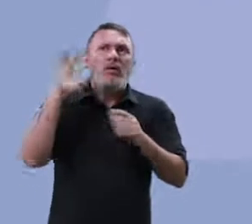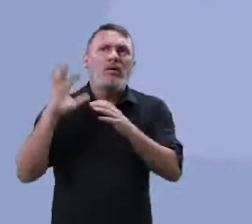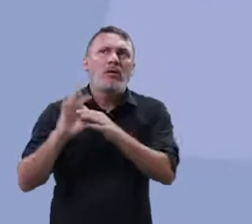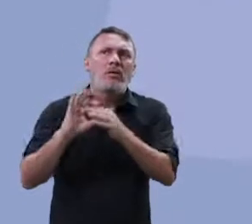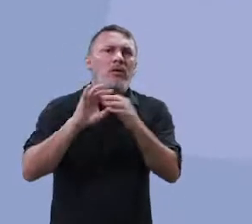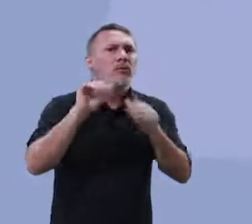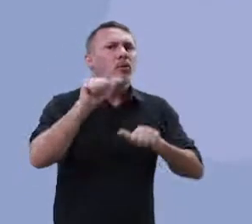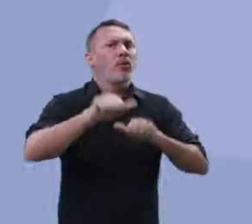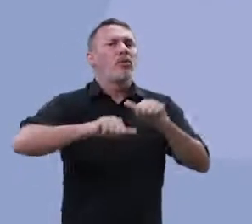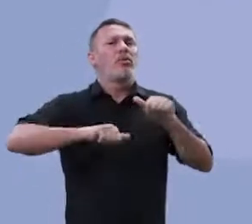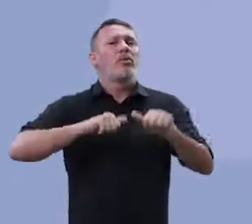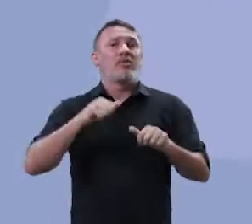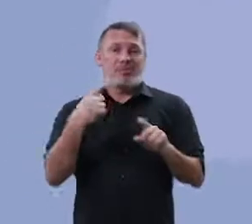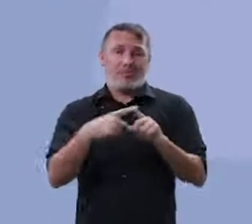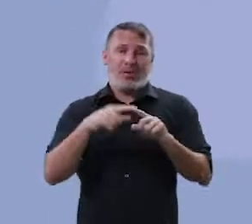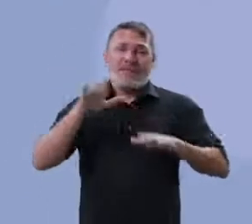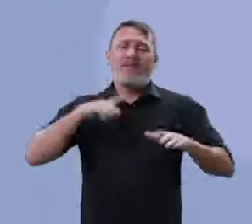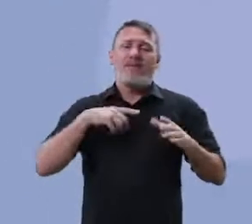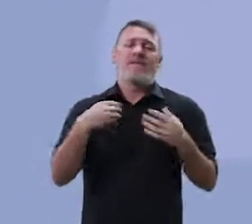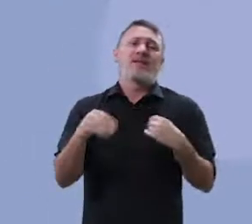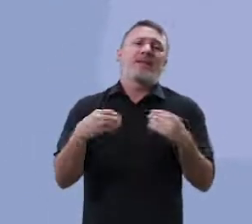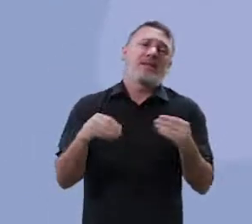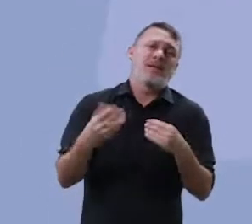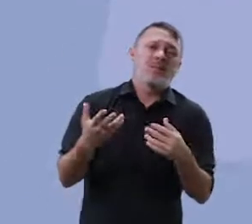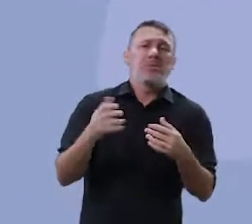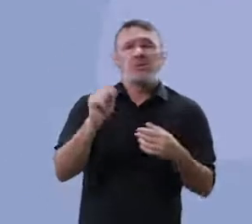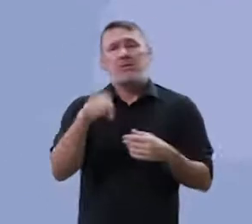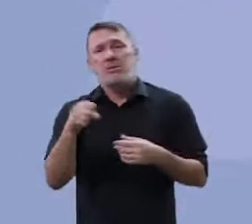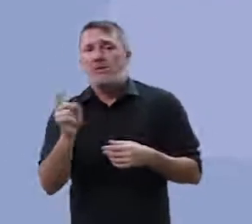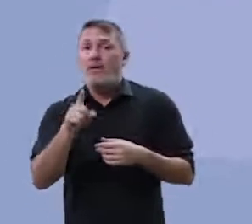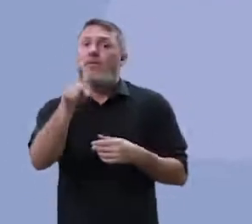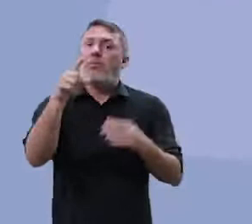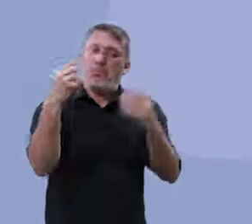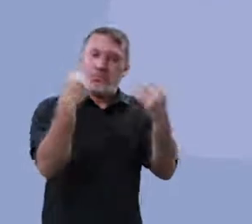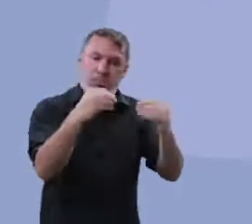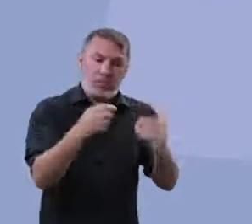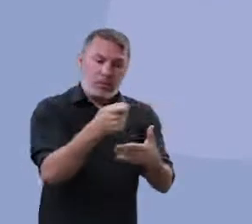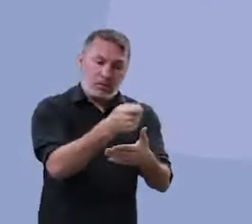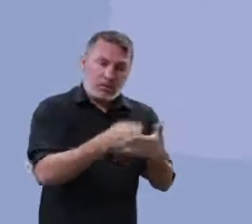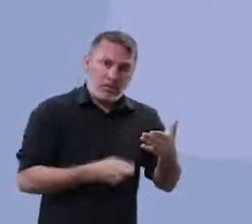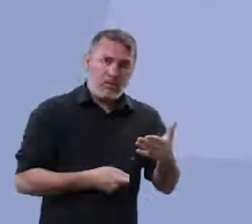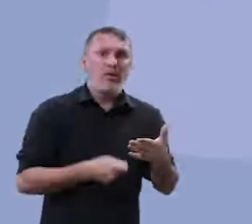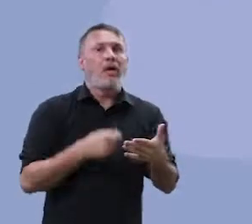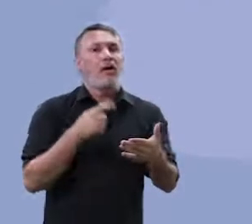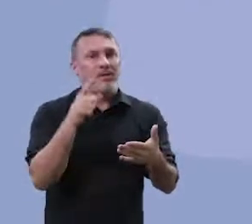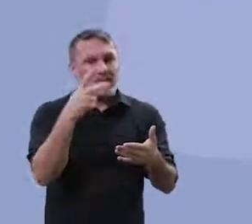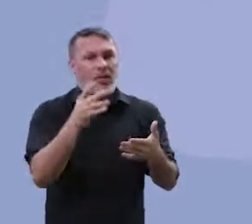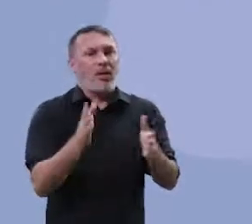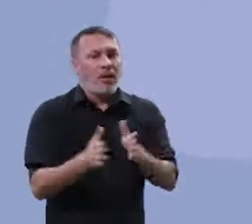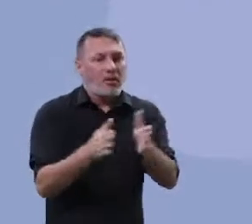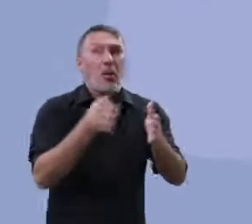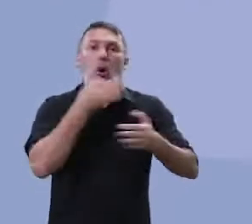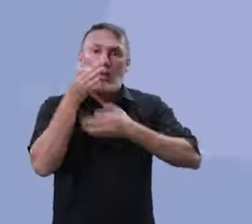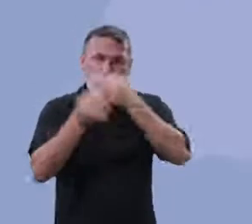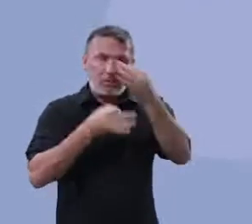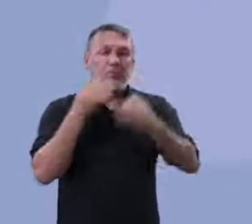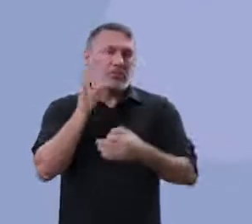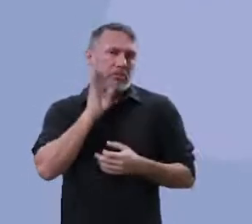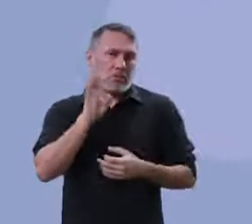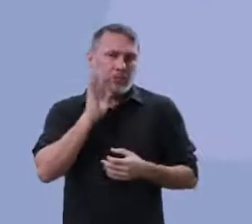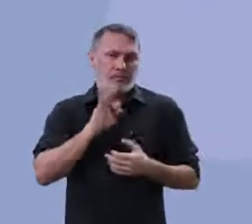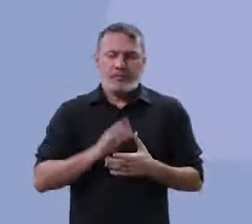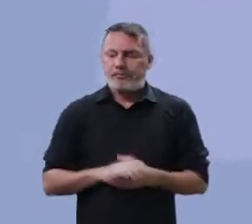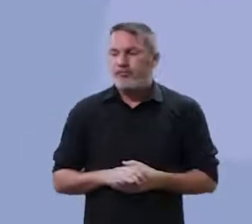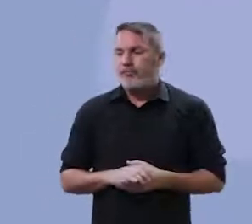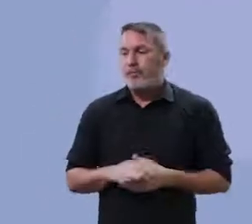aí? Né? Porque as nossas rotinas são pouco flexíveis. E, obviamente, se você jogar isso na sua redação, você vai ter um caminho